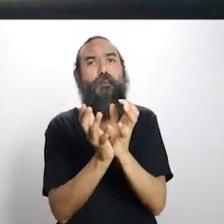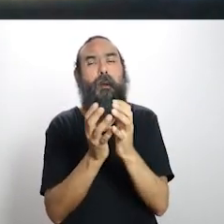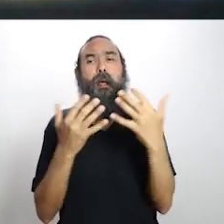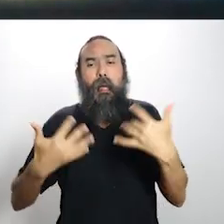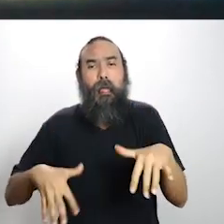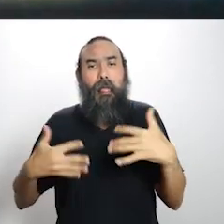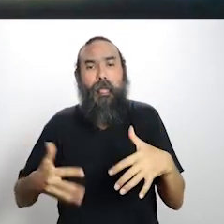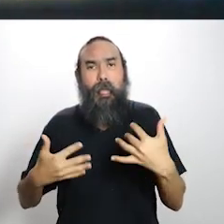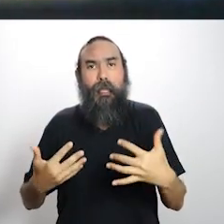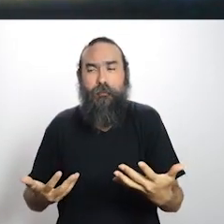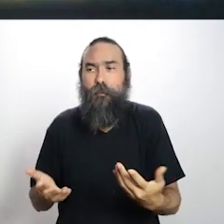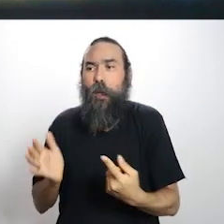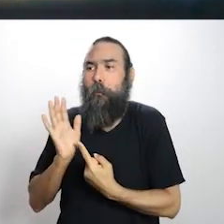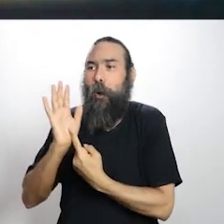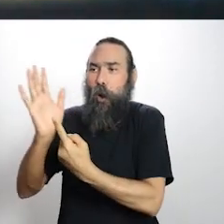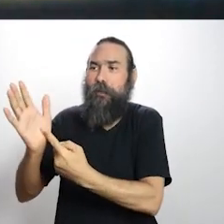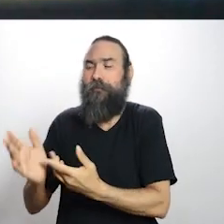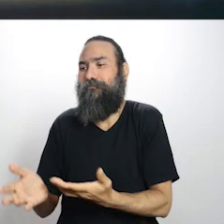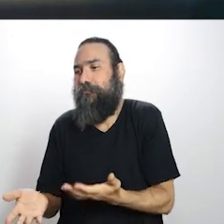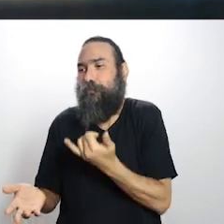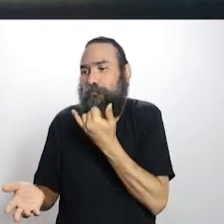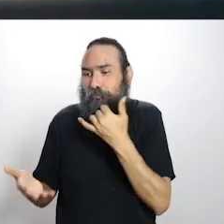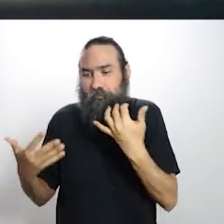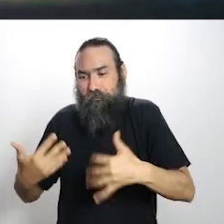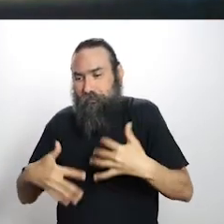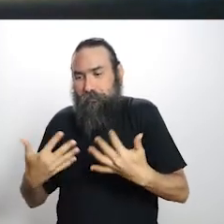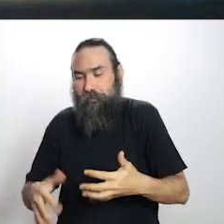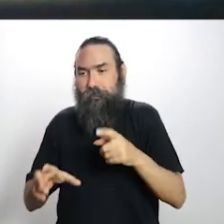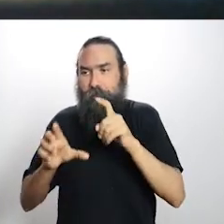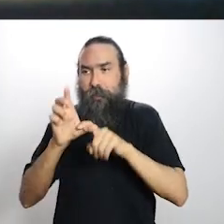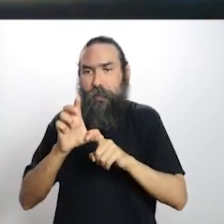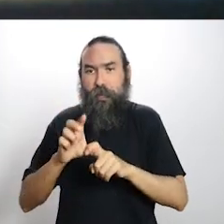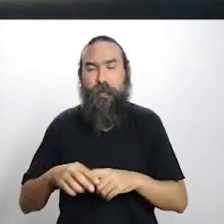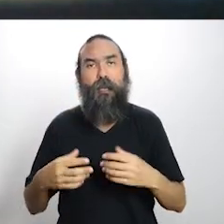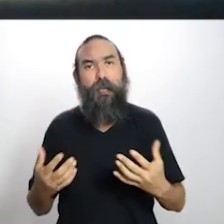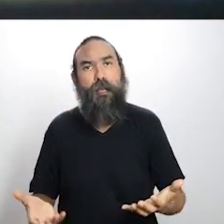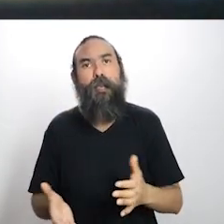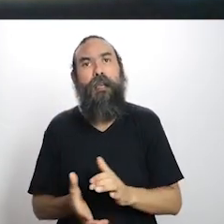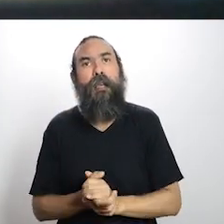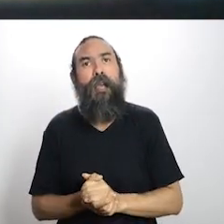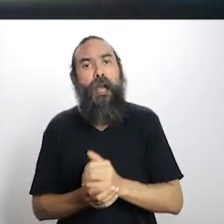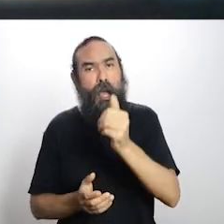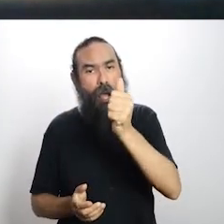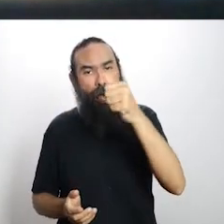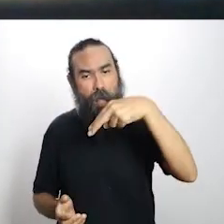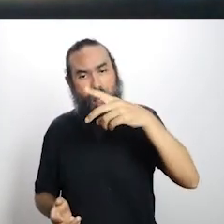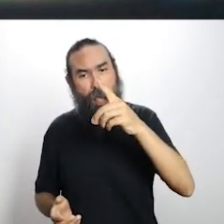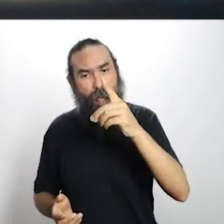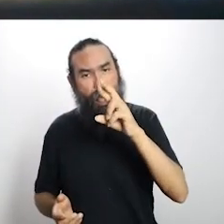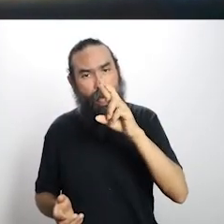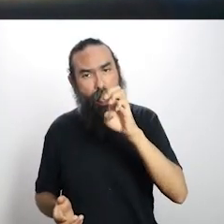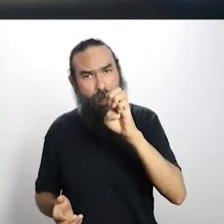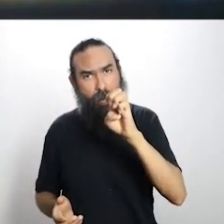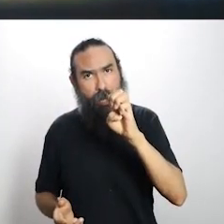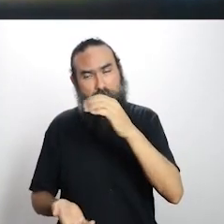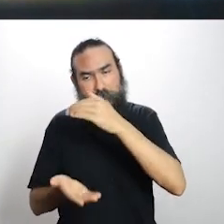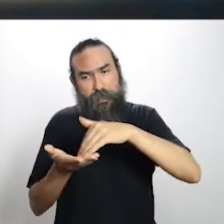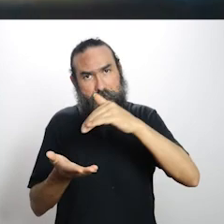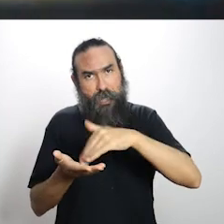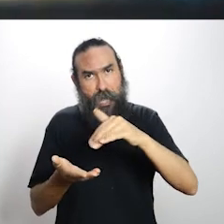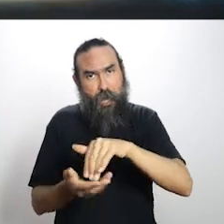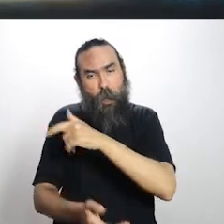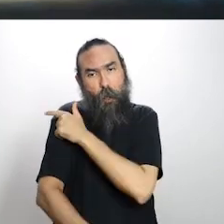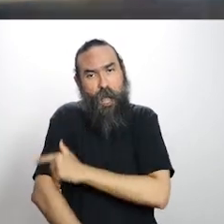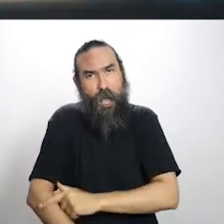e o próprio ex-secretário de Cultura de São Paulo, o André Sturne, colocou que teve muita dificuldade em conseguir um